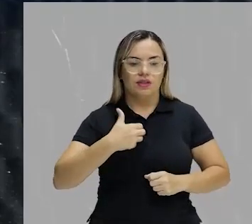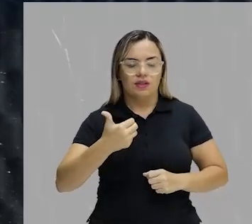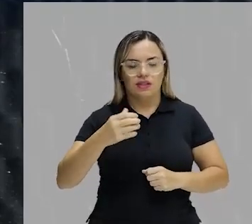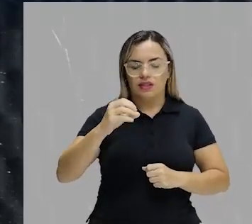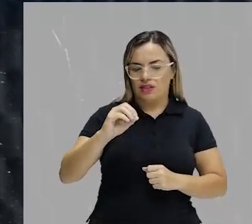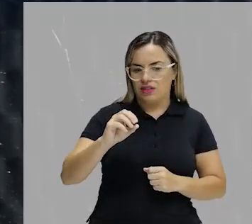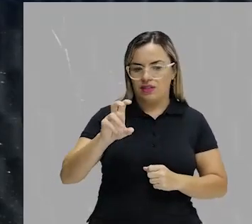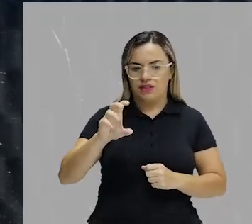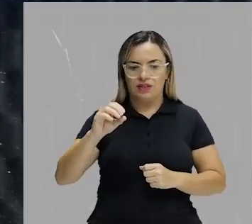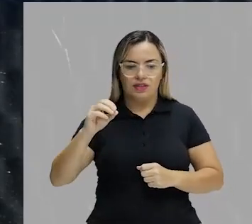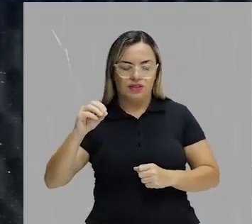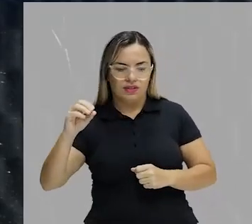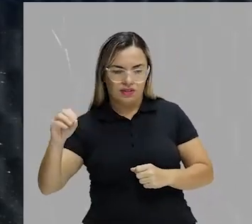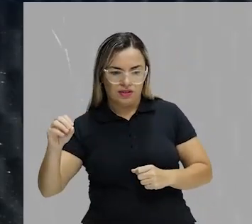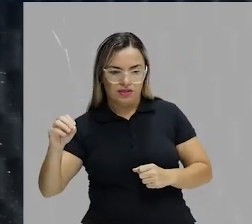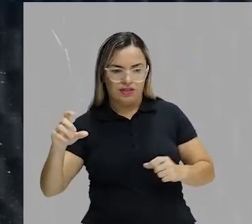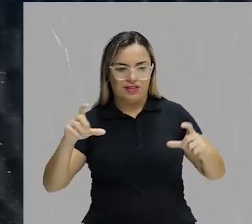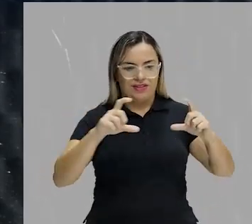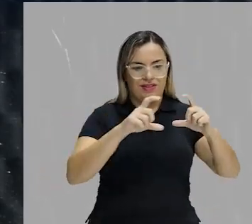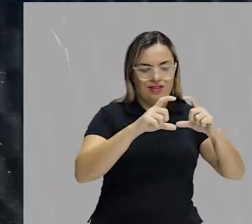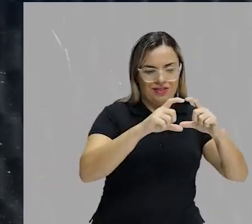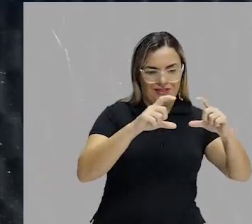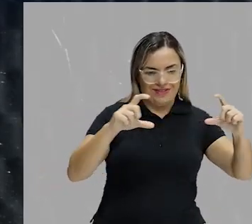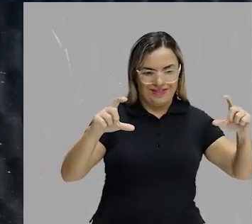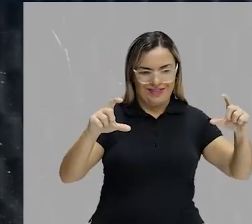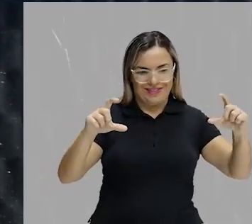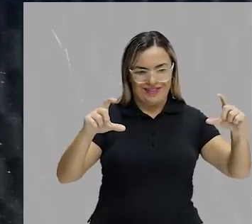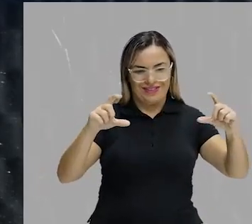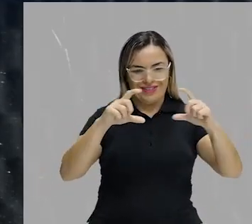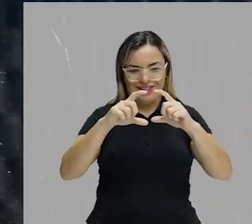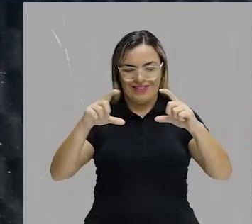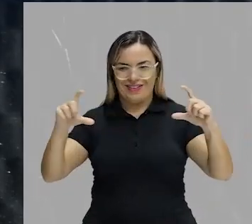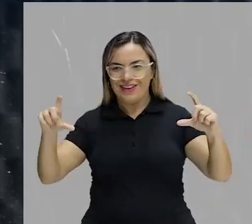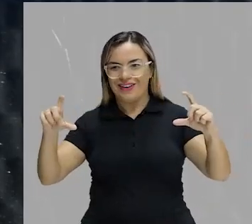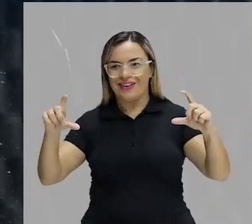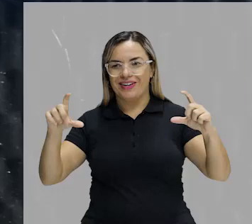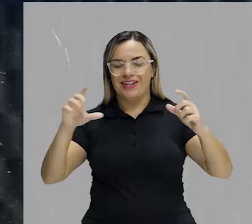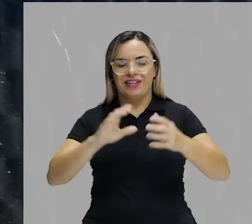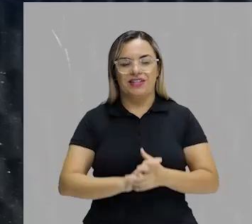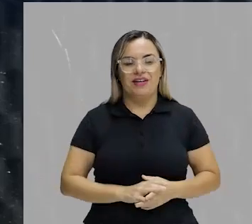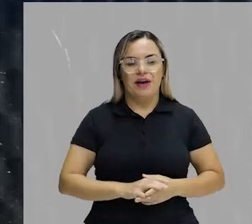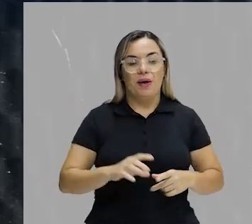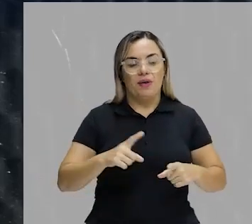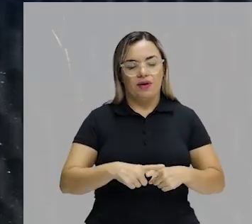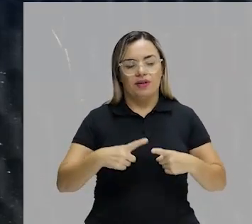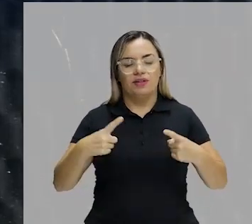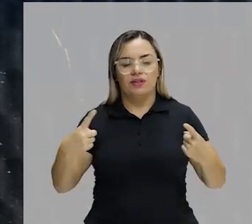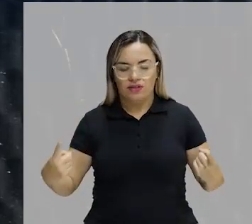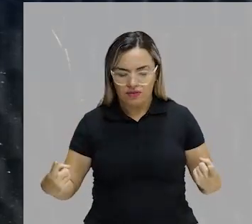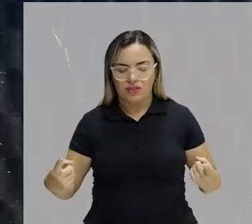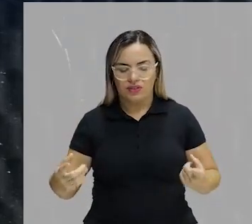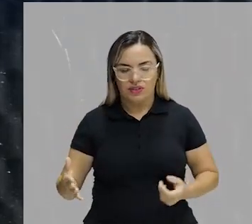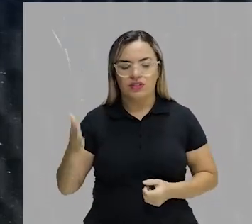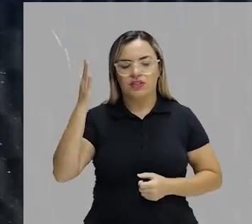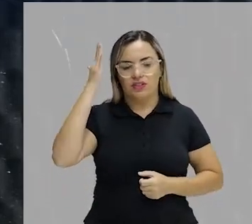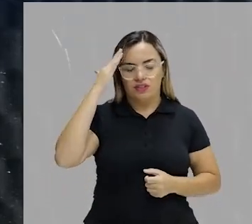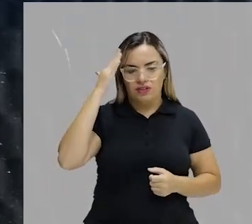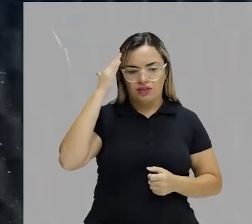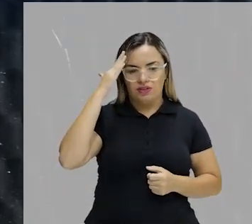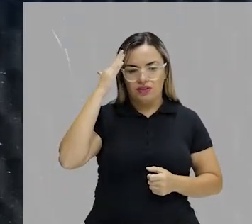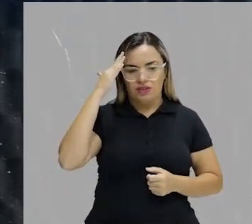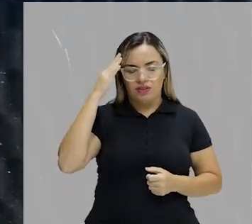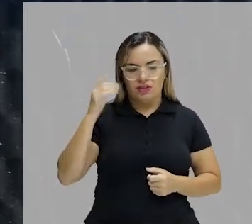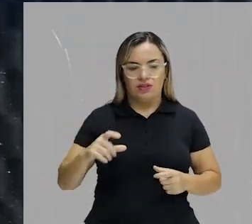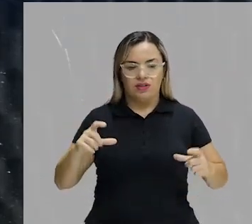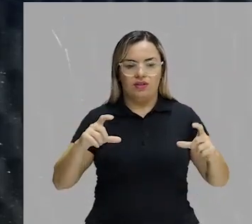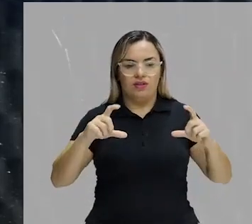500 orações. Eu gosto de brincar, 500 orações. Estou sendo hiperbólica agora. Mas que vocês entendam que um